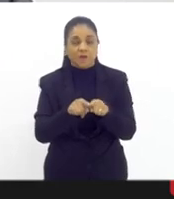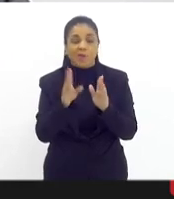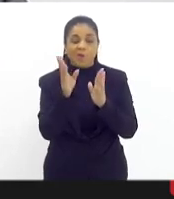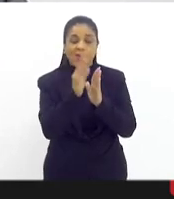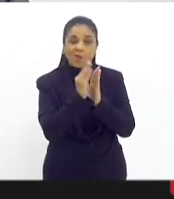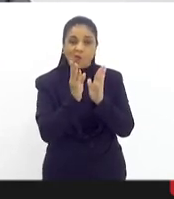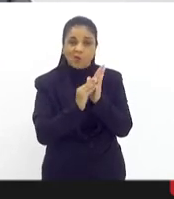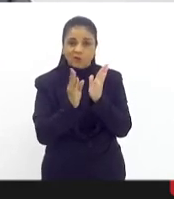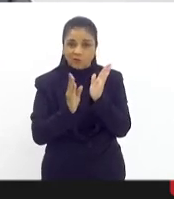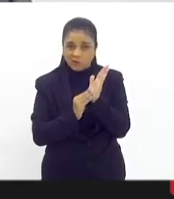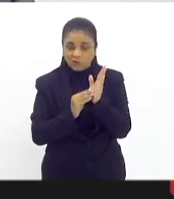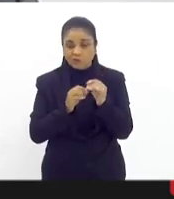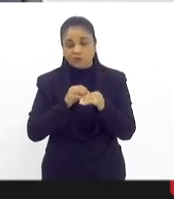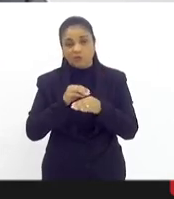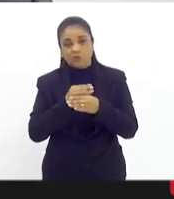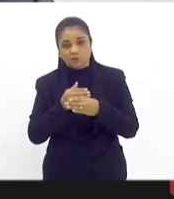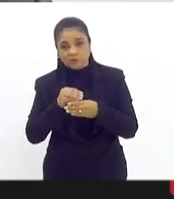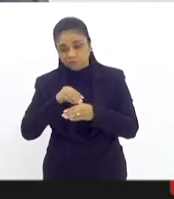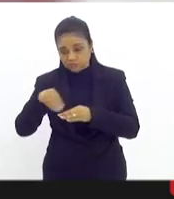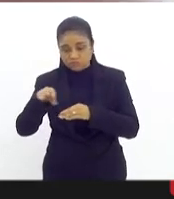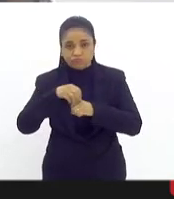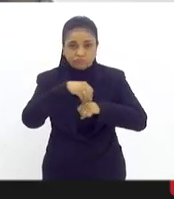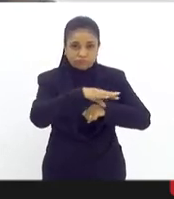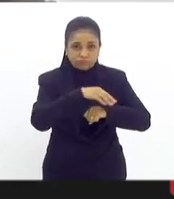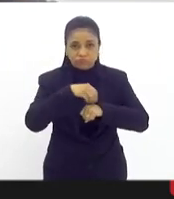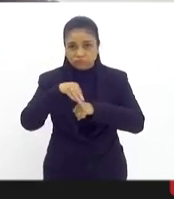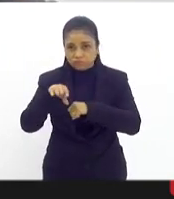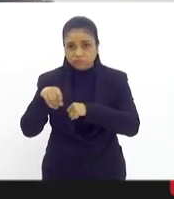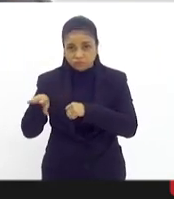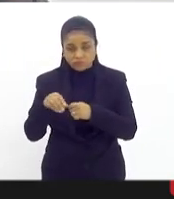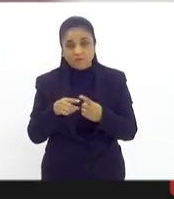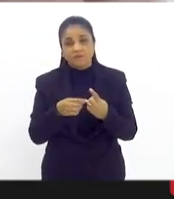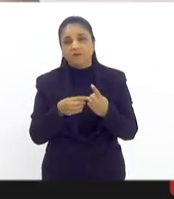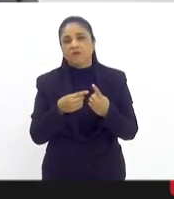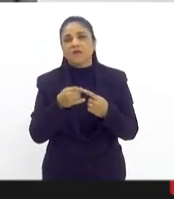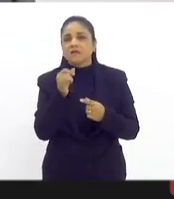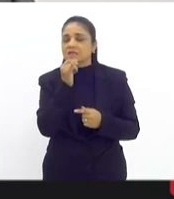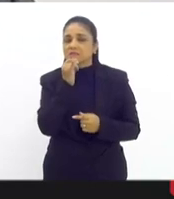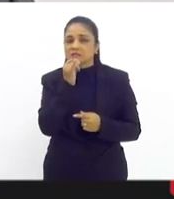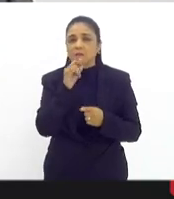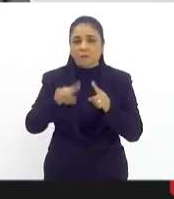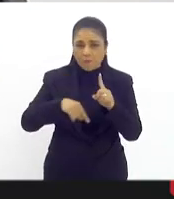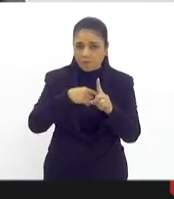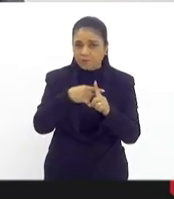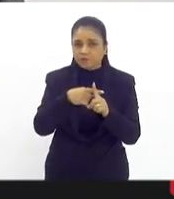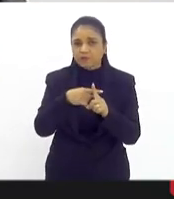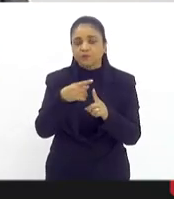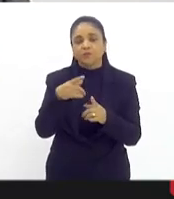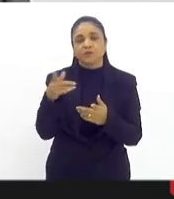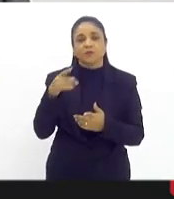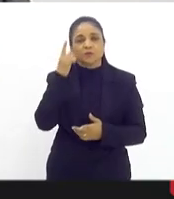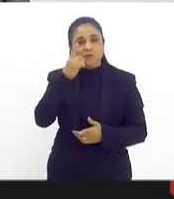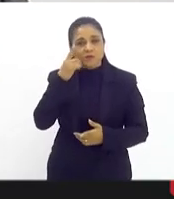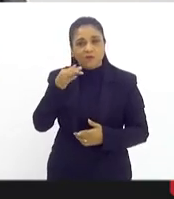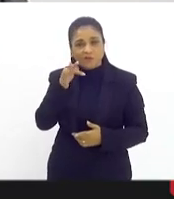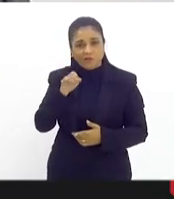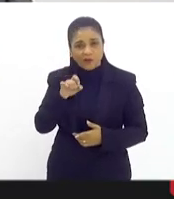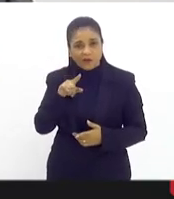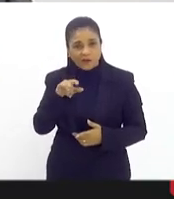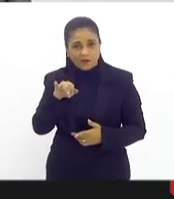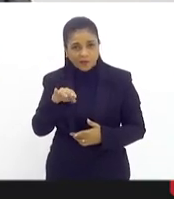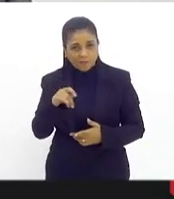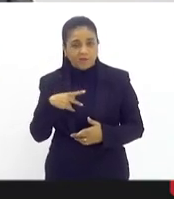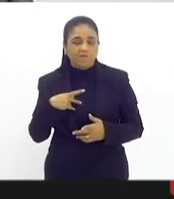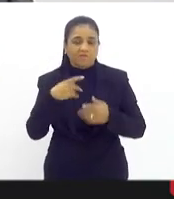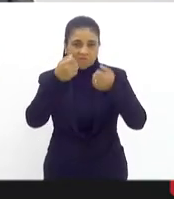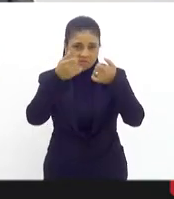de educação midiática. Acho que aí nós temos exemplos super positivos, o Felipe vai falar aqui, ele é